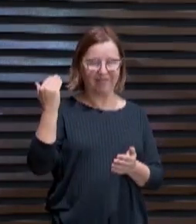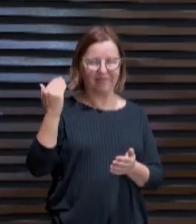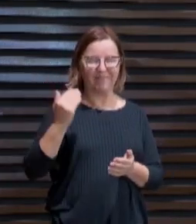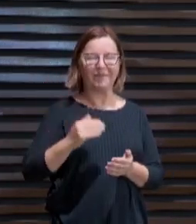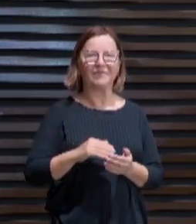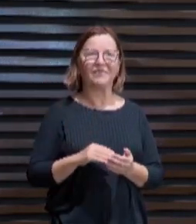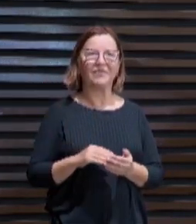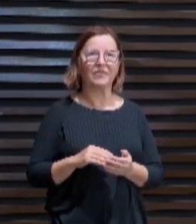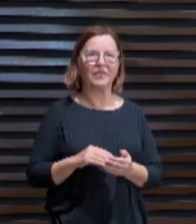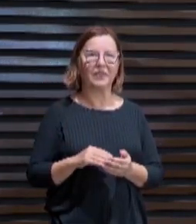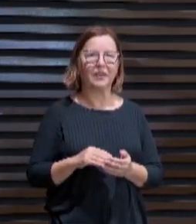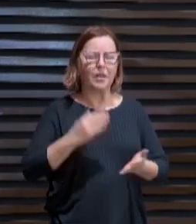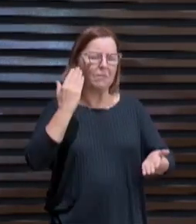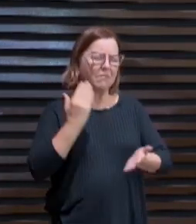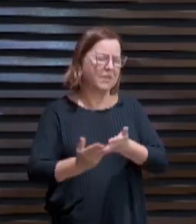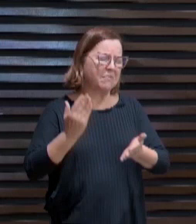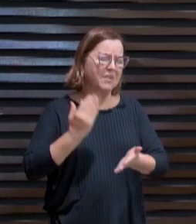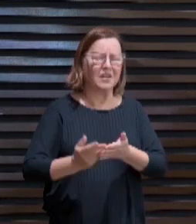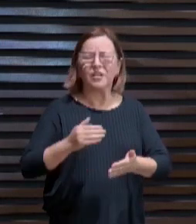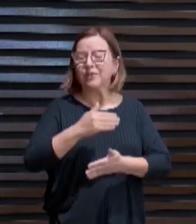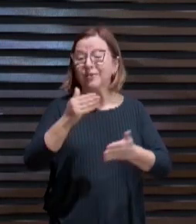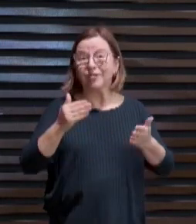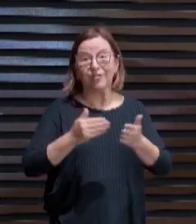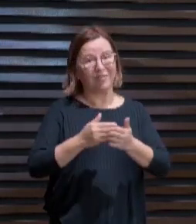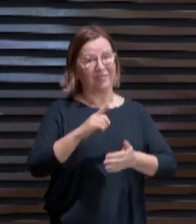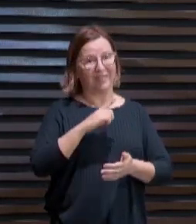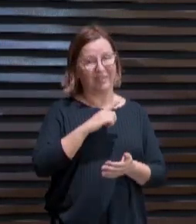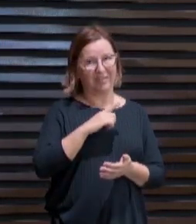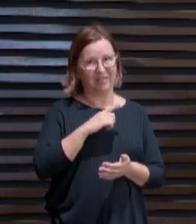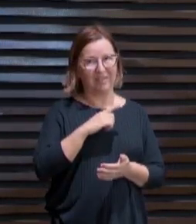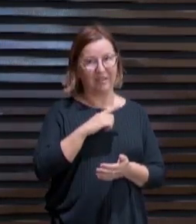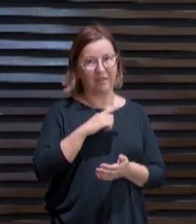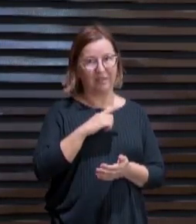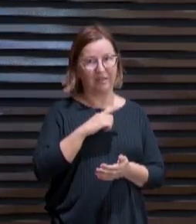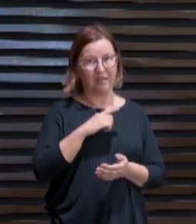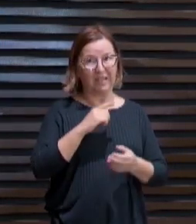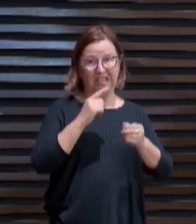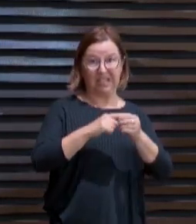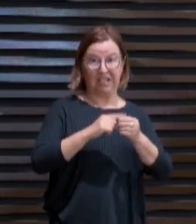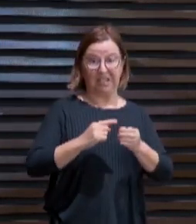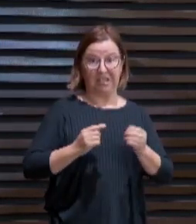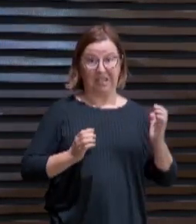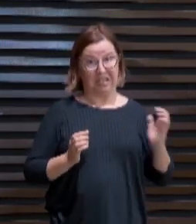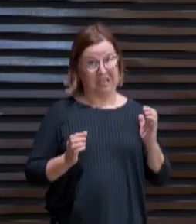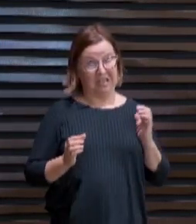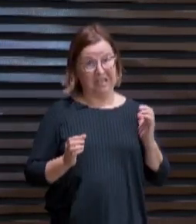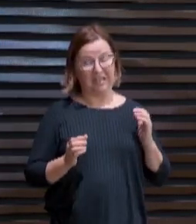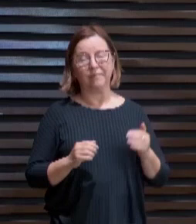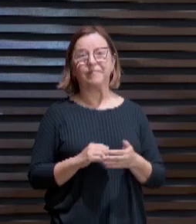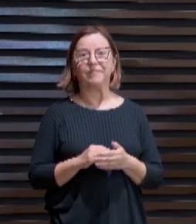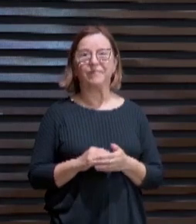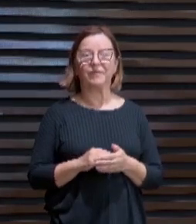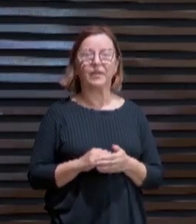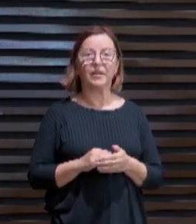eles, além de perderem todo o seu patrimônio, no meio de uma cidade riquíssima, além de perderem todo o seu